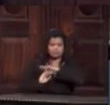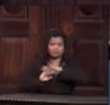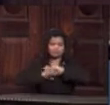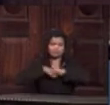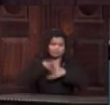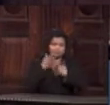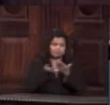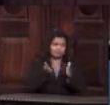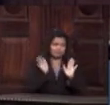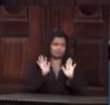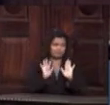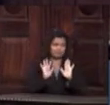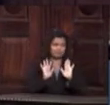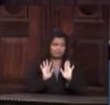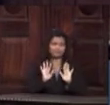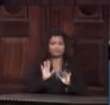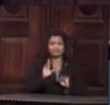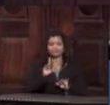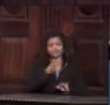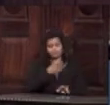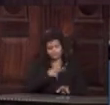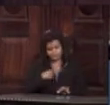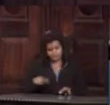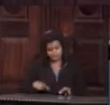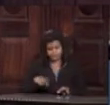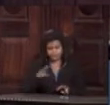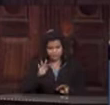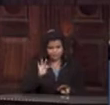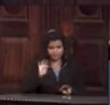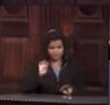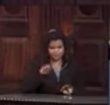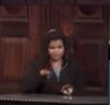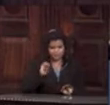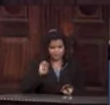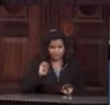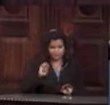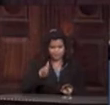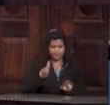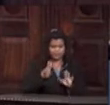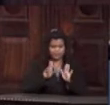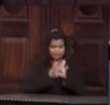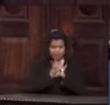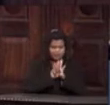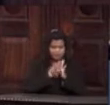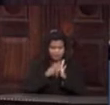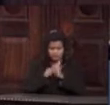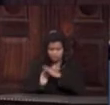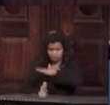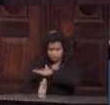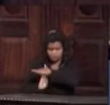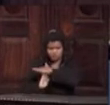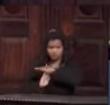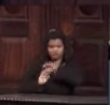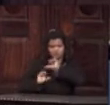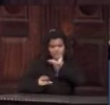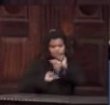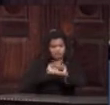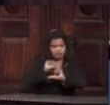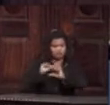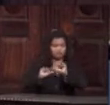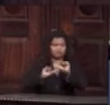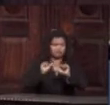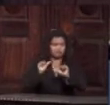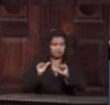dar guarida para dar precedência para ampliar a presença das grandes petrolíferas internacionais que pouco a pouco